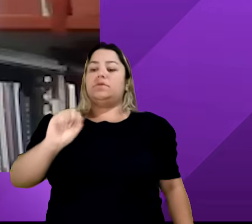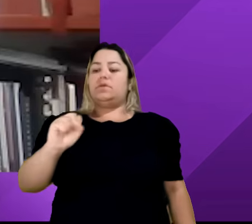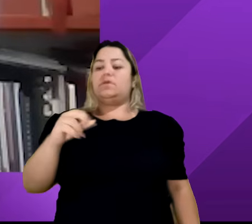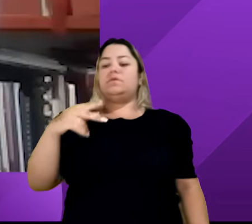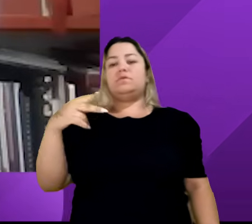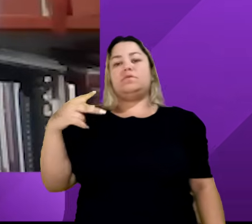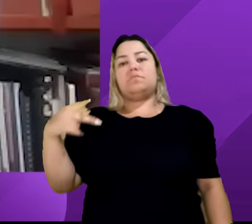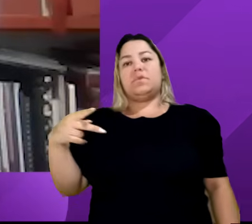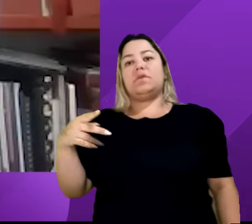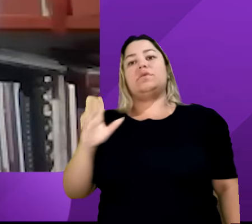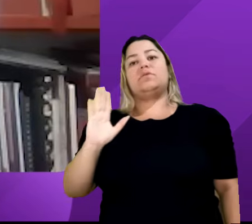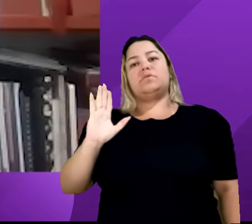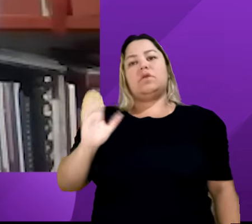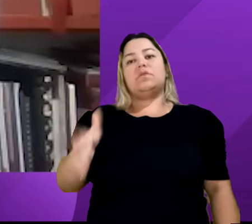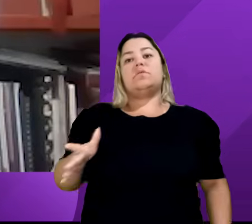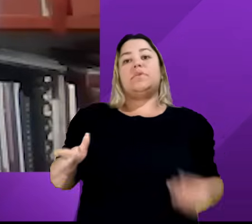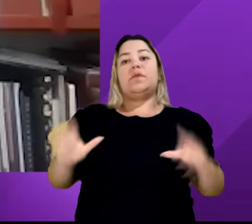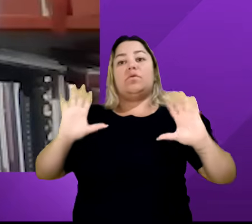ali comemorando